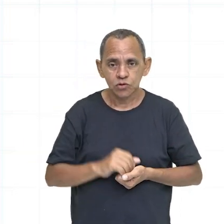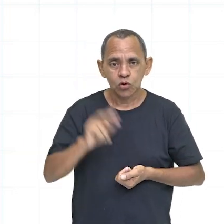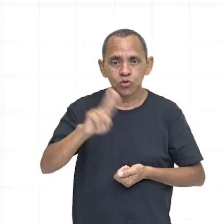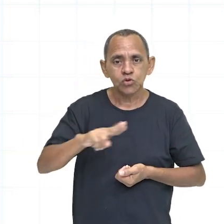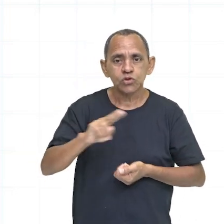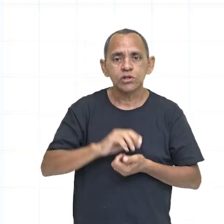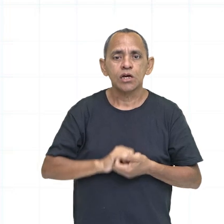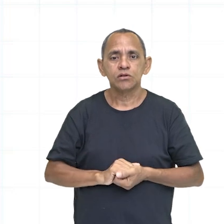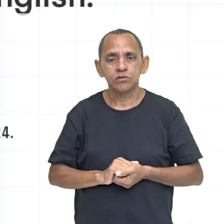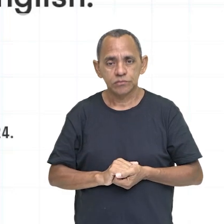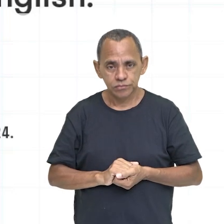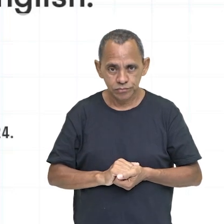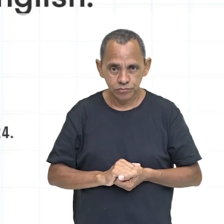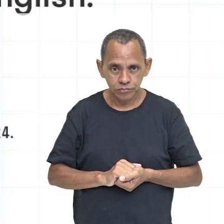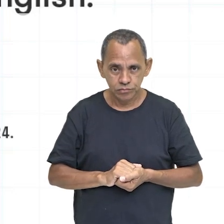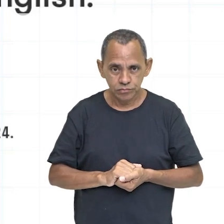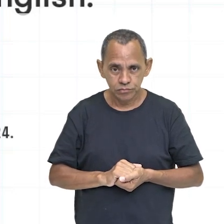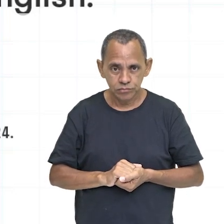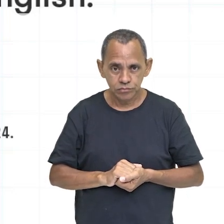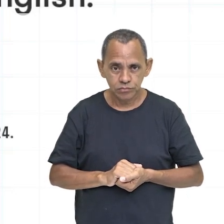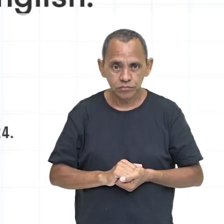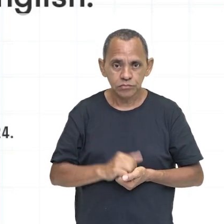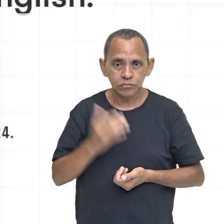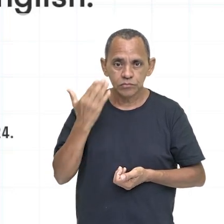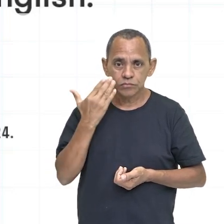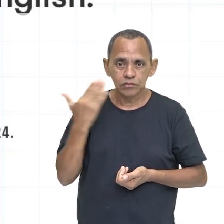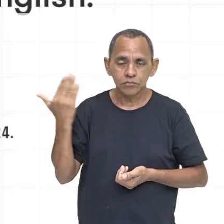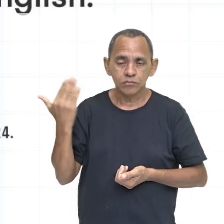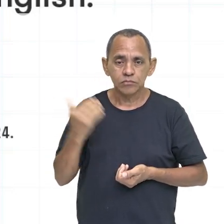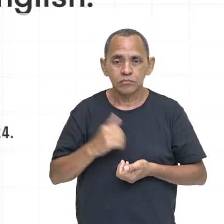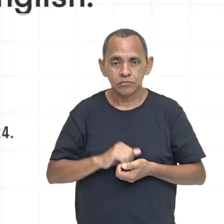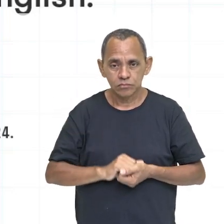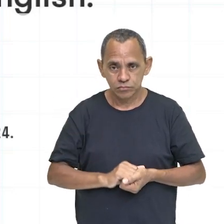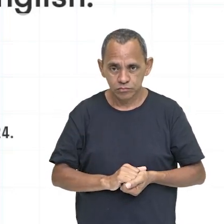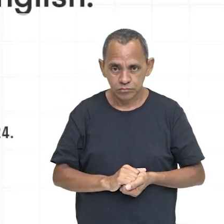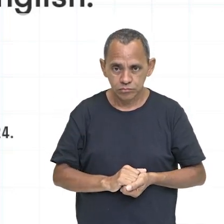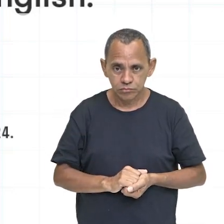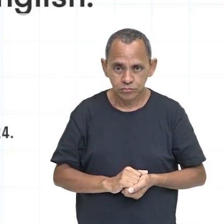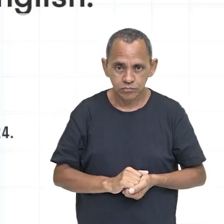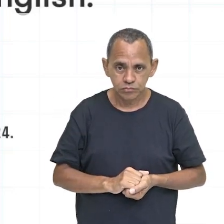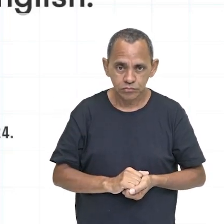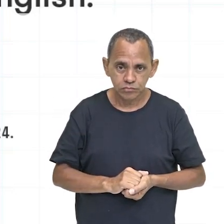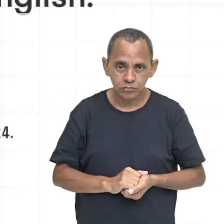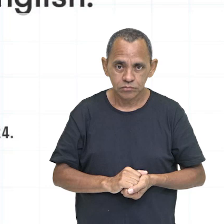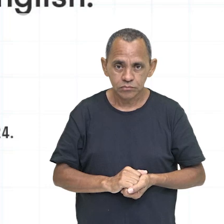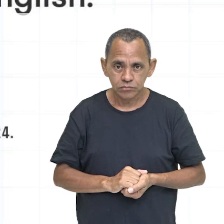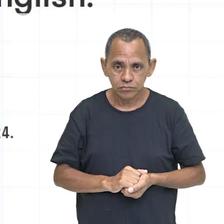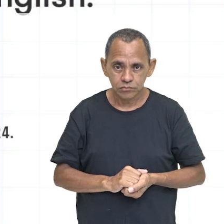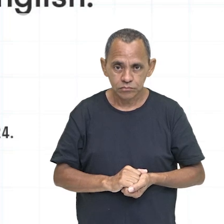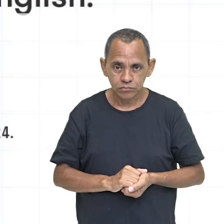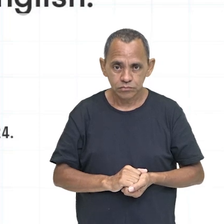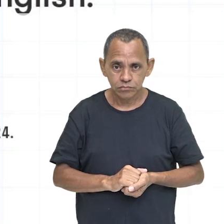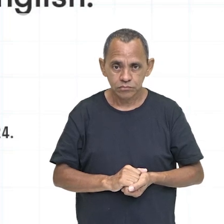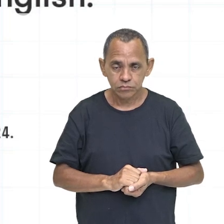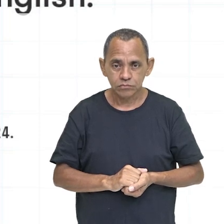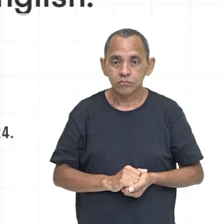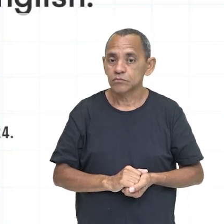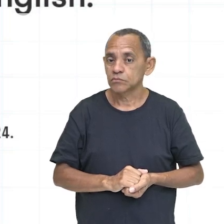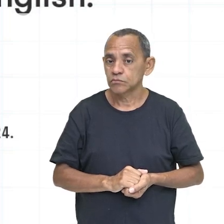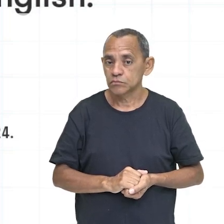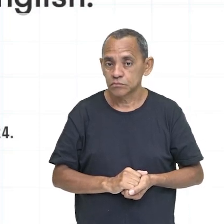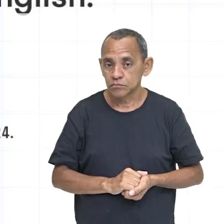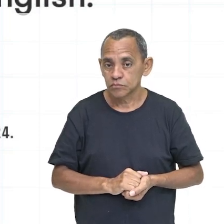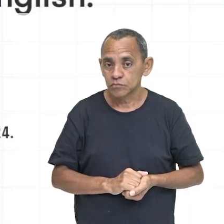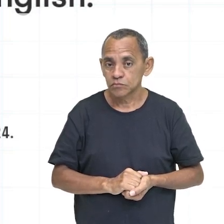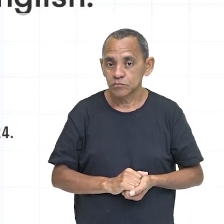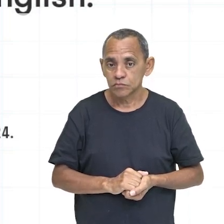Oceania. Qual era esse método? Nós temos aí, ó, establishing English languages, newspaper and magazines. Será